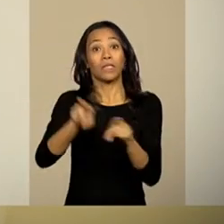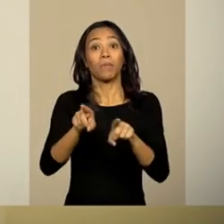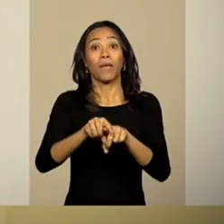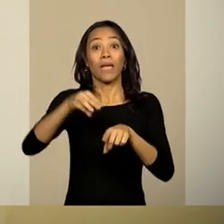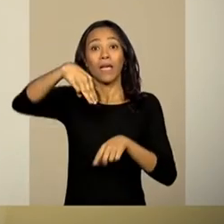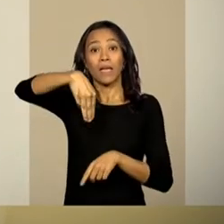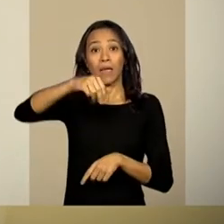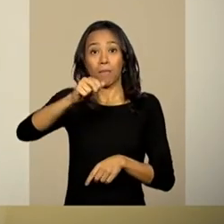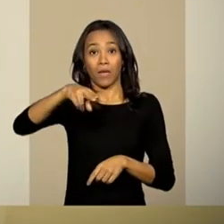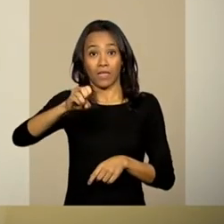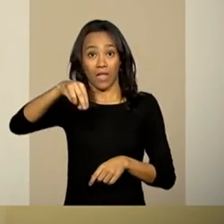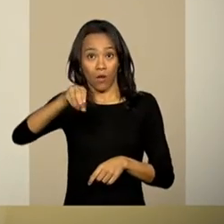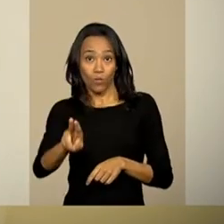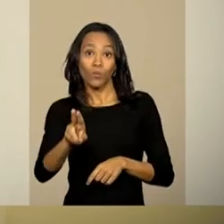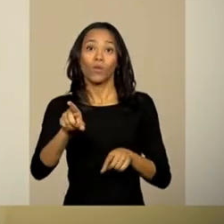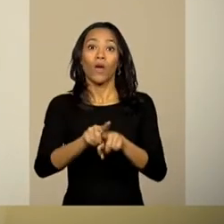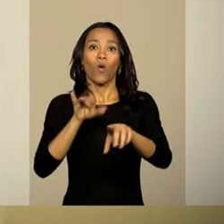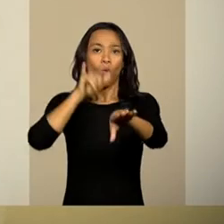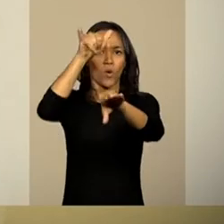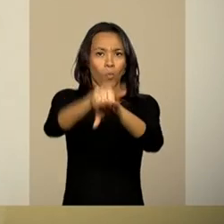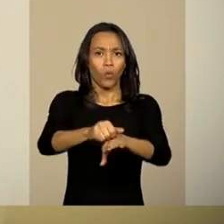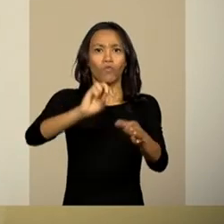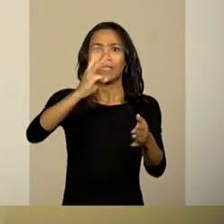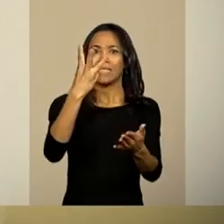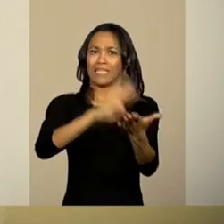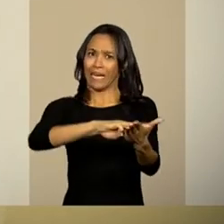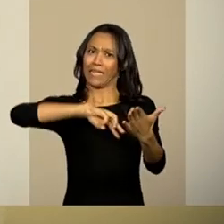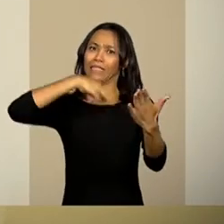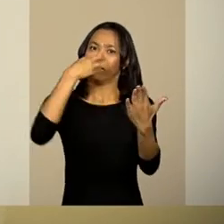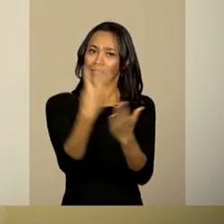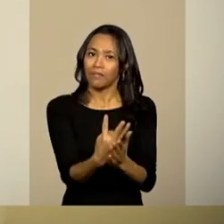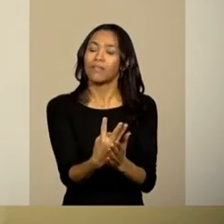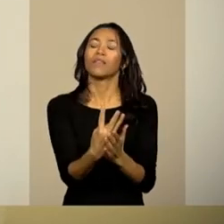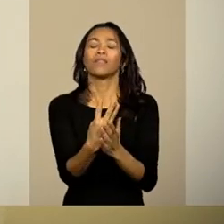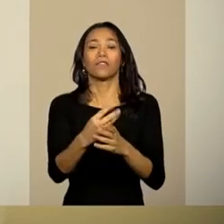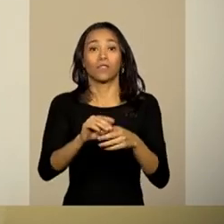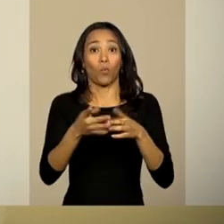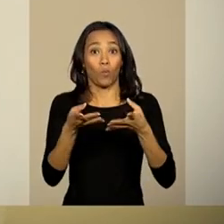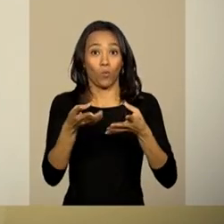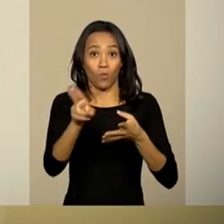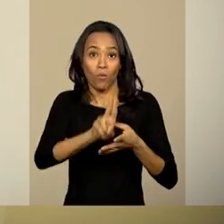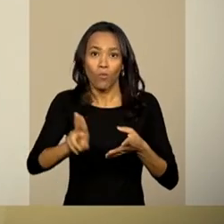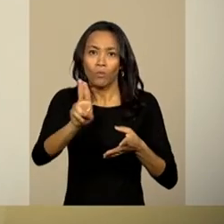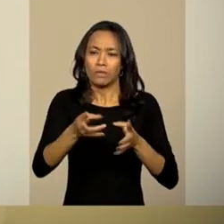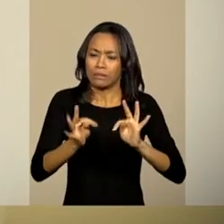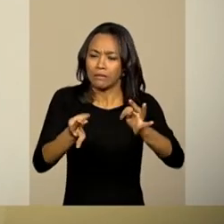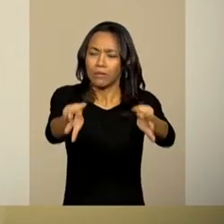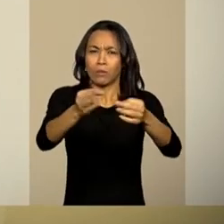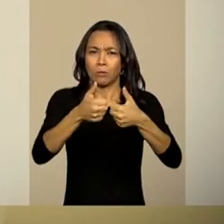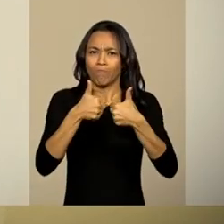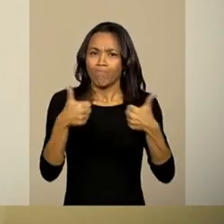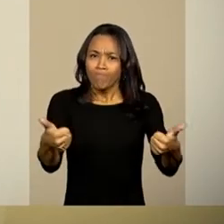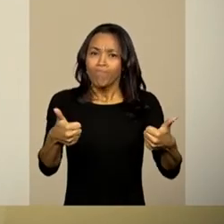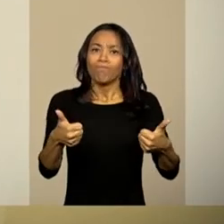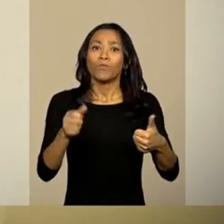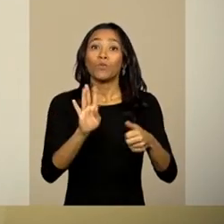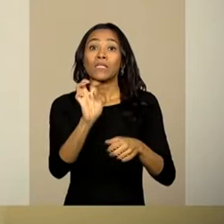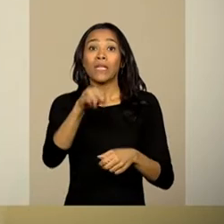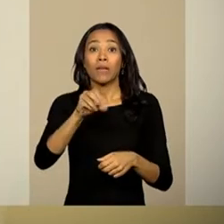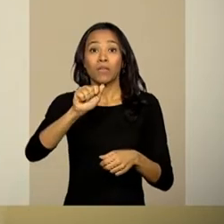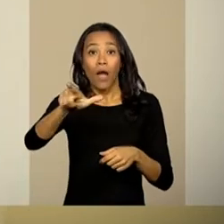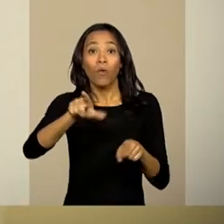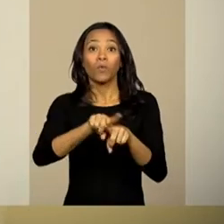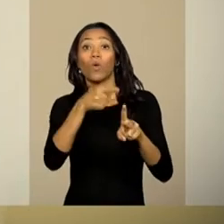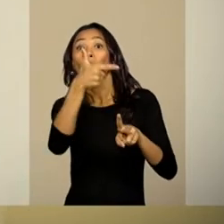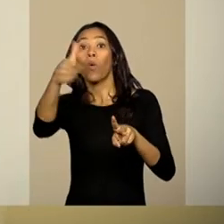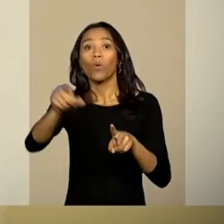Manaus, a capacidade do aeroporto foi triplicada com a ampliação e a modernização do terminal de passageiros. No